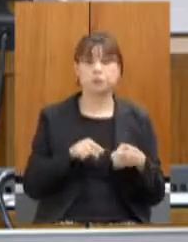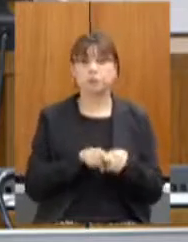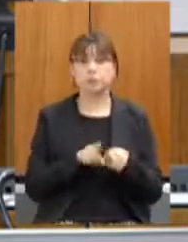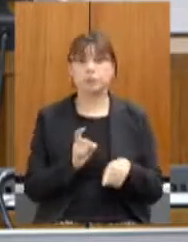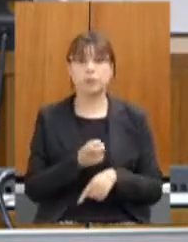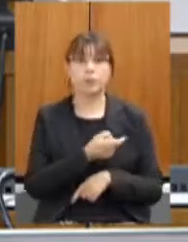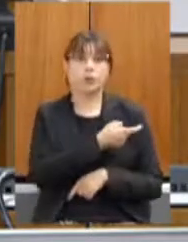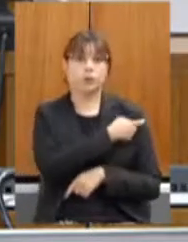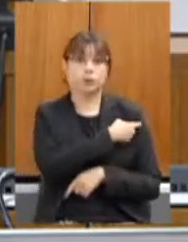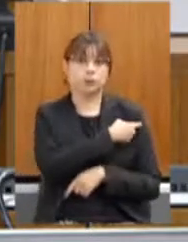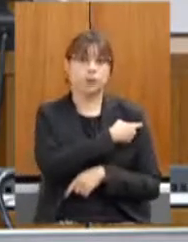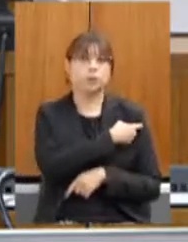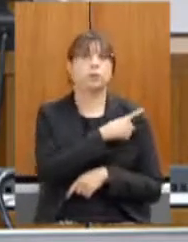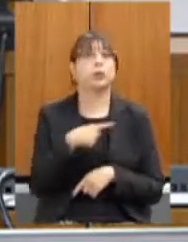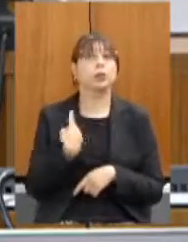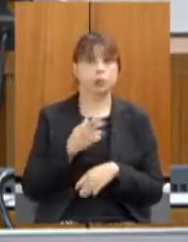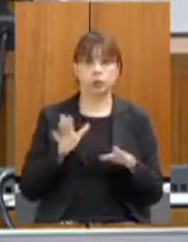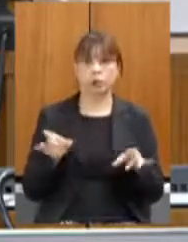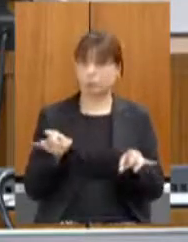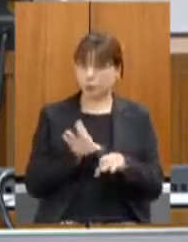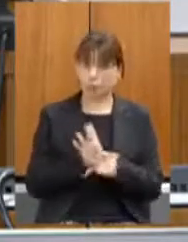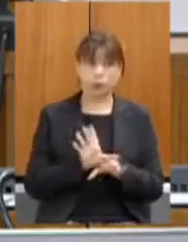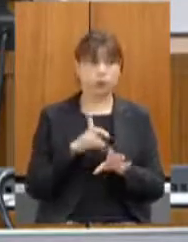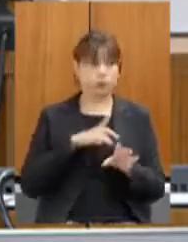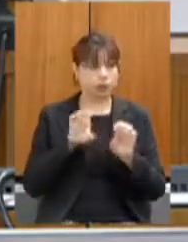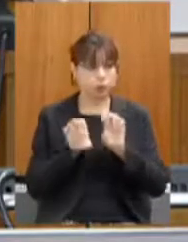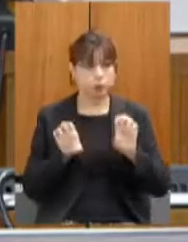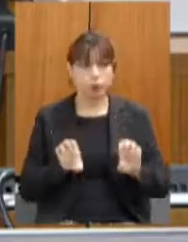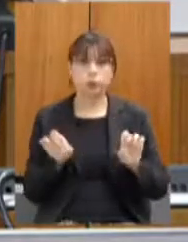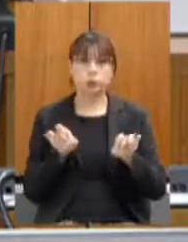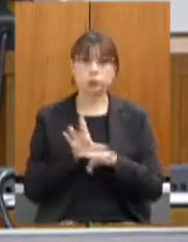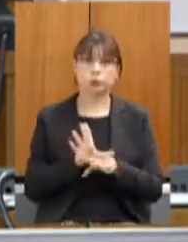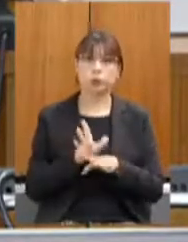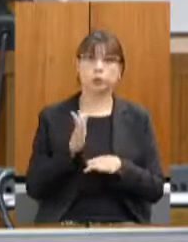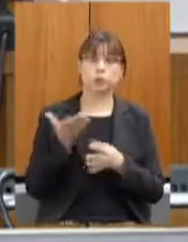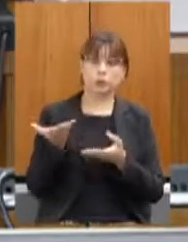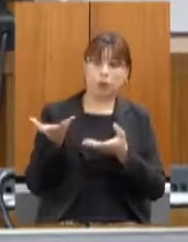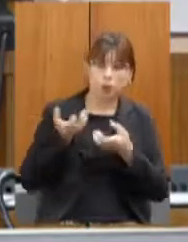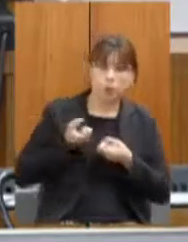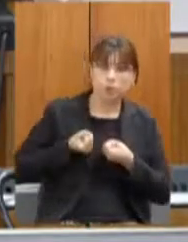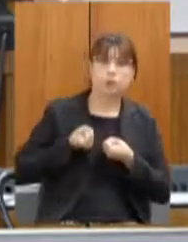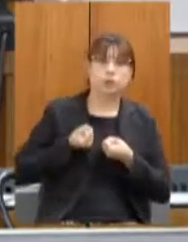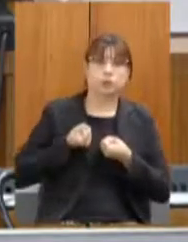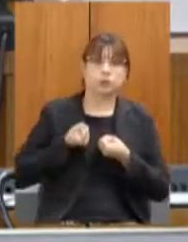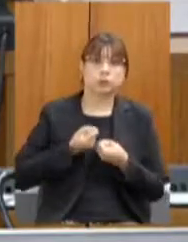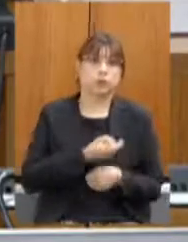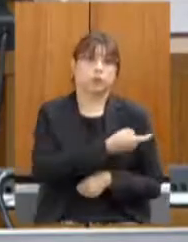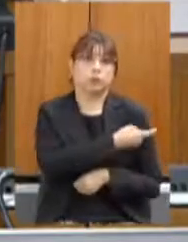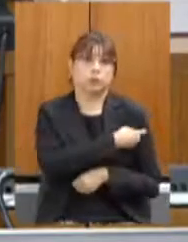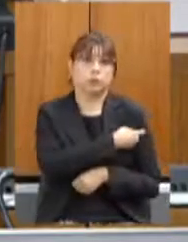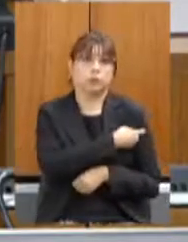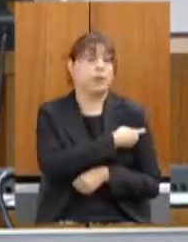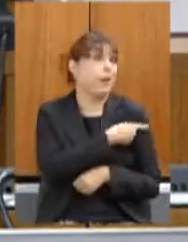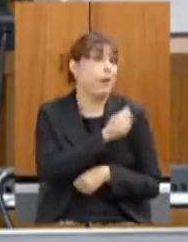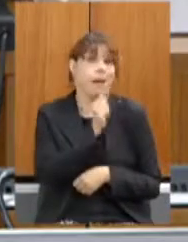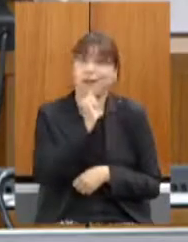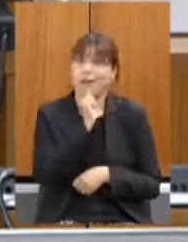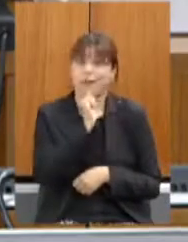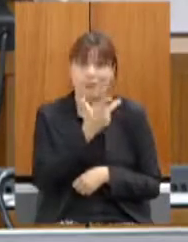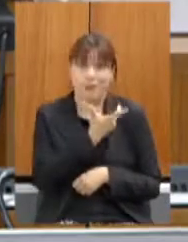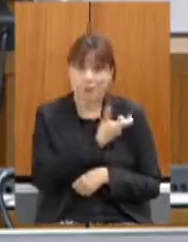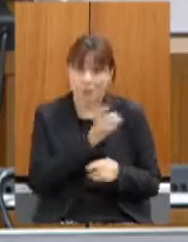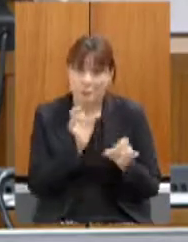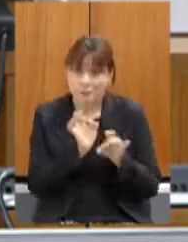nós estamos prontos para vacinar não a vacina ainda é homologado no mundo que esteja pronta